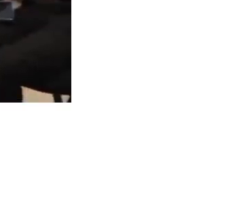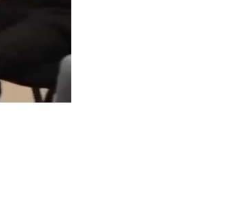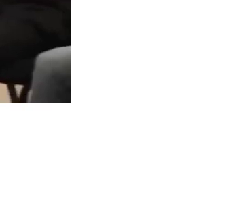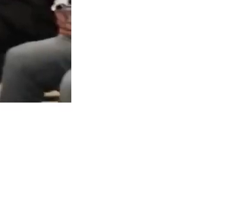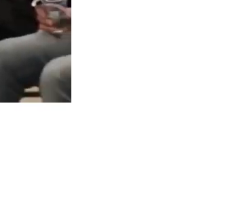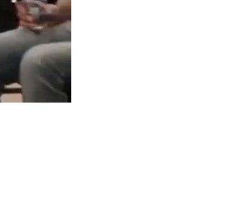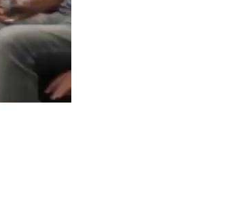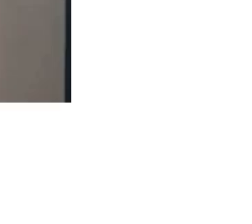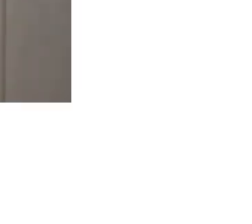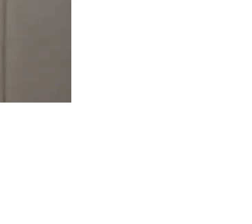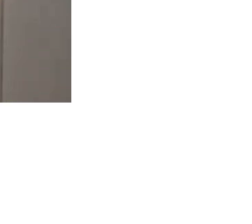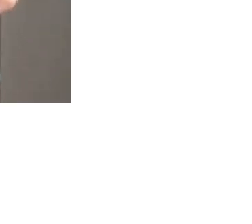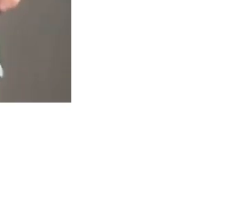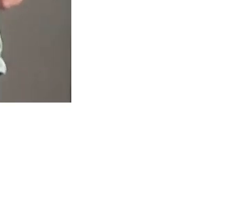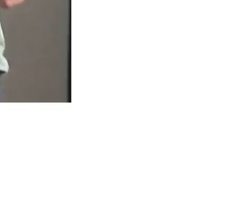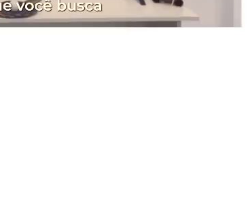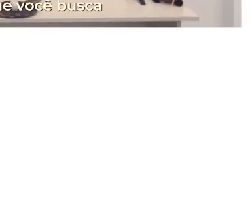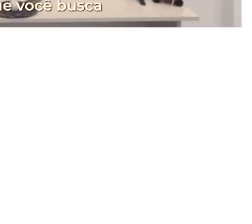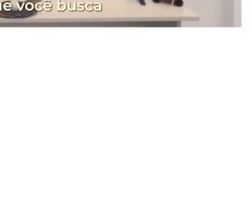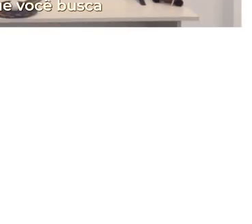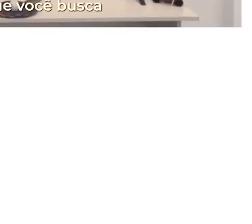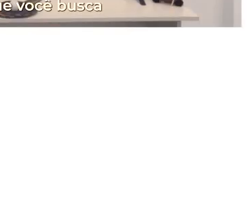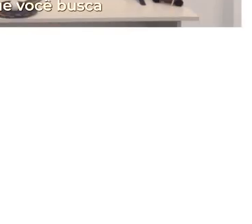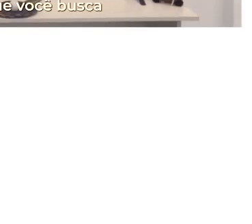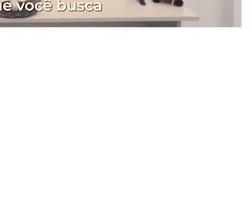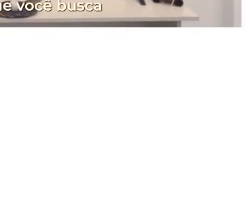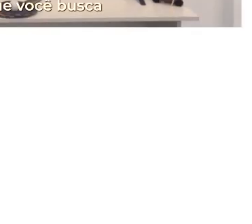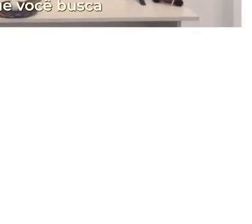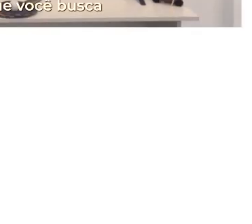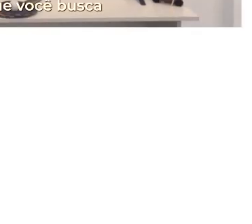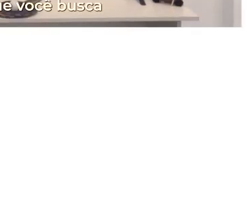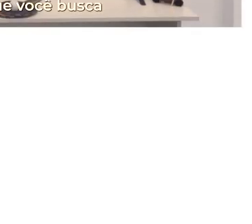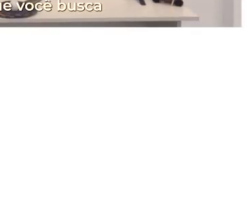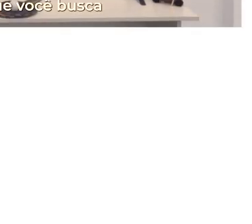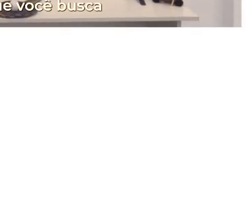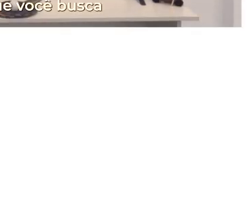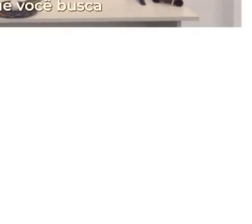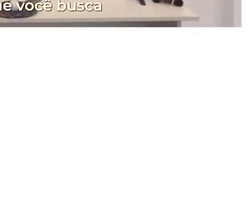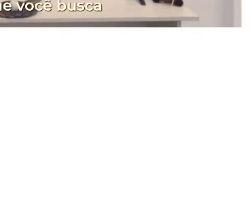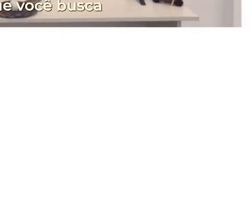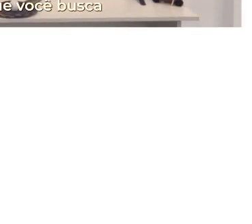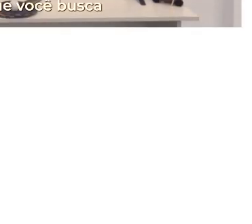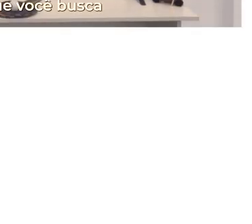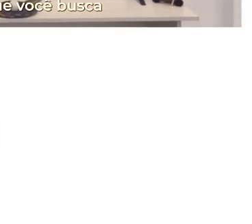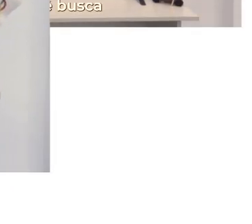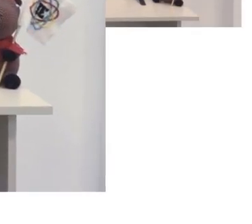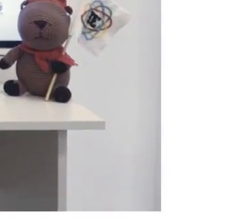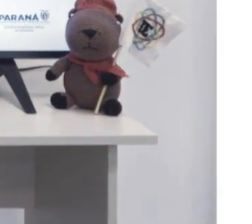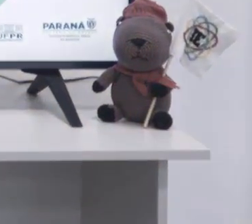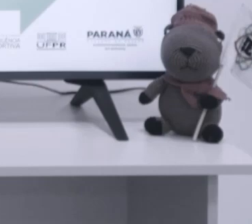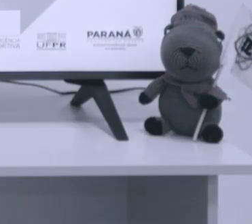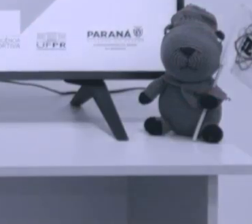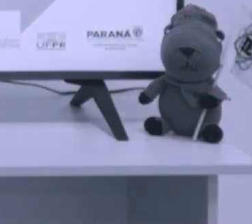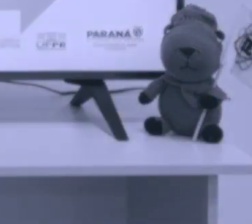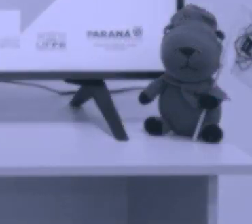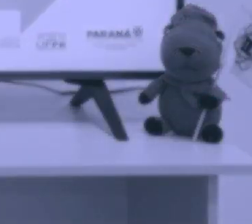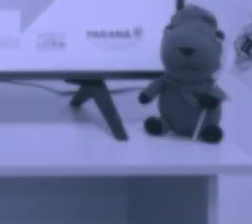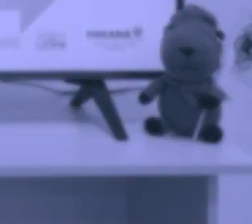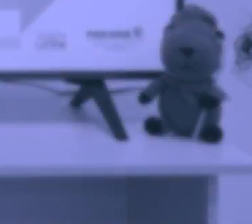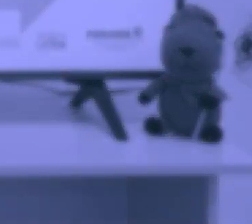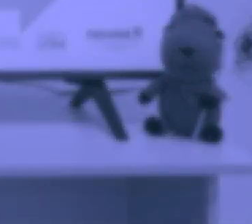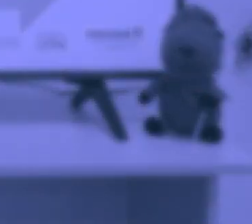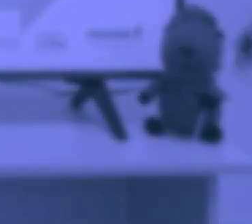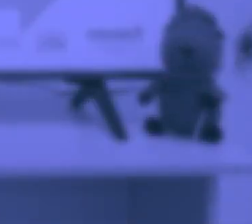de capacitação presencial e online, onde são desenvolvidos os seguintes conteúdos: Cadastro